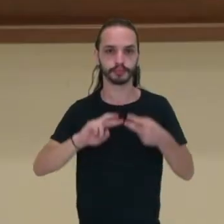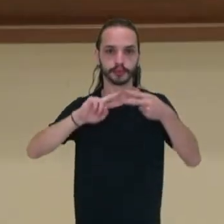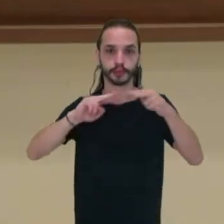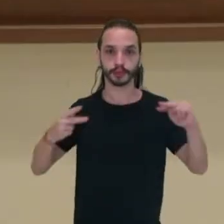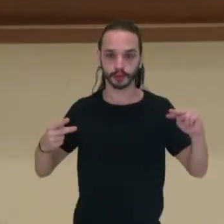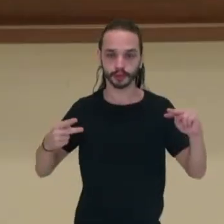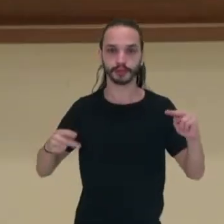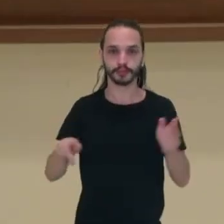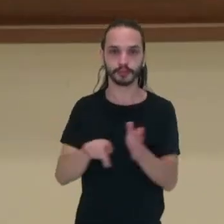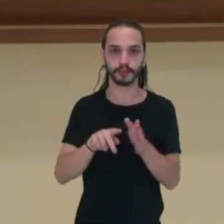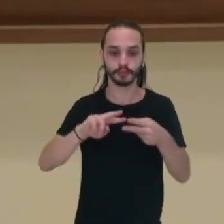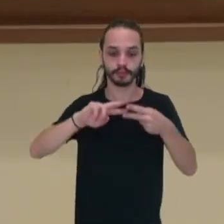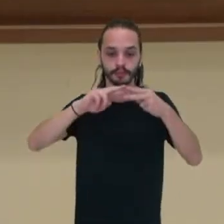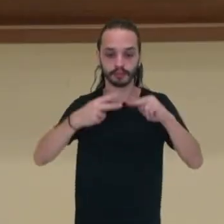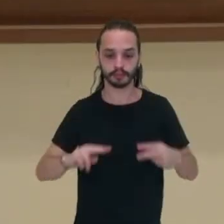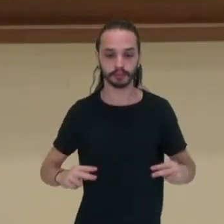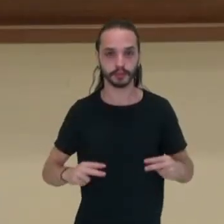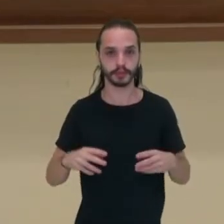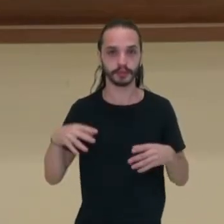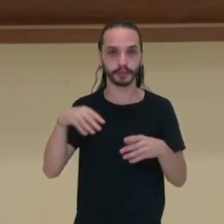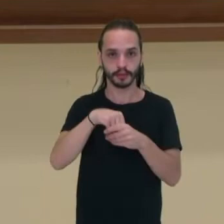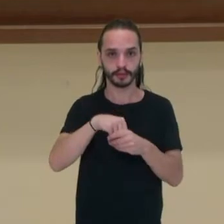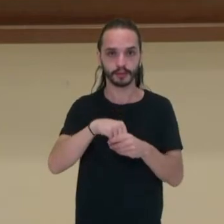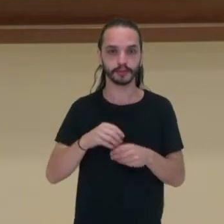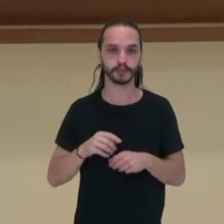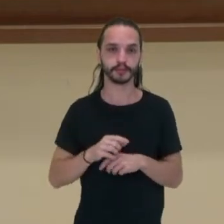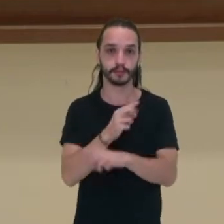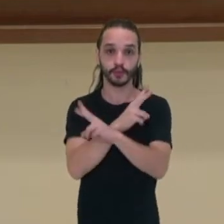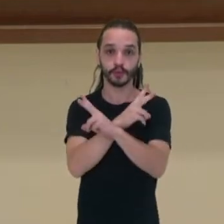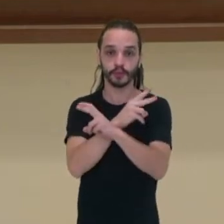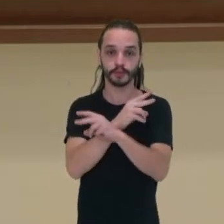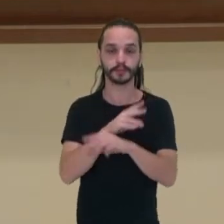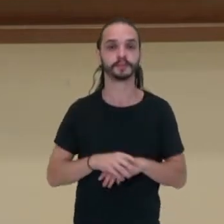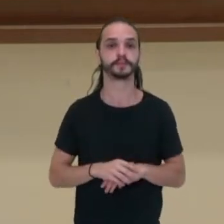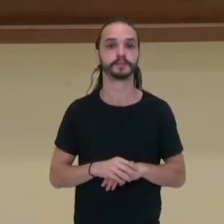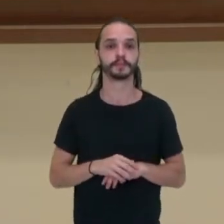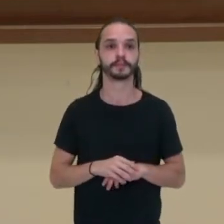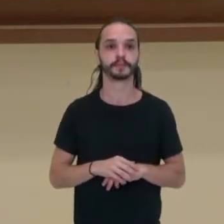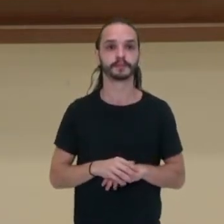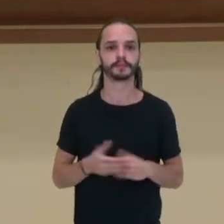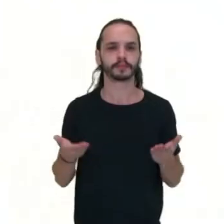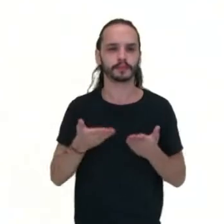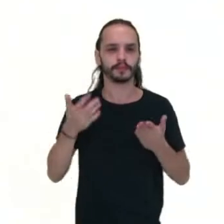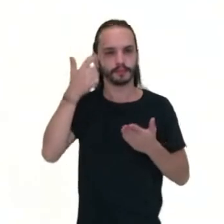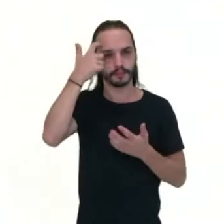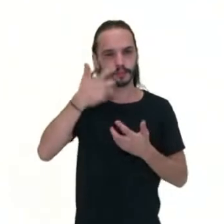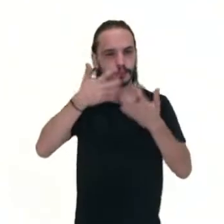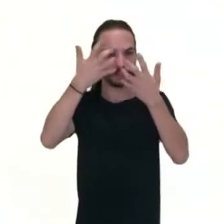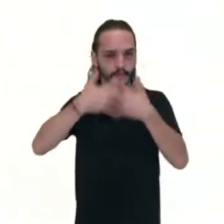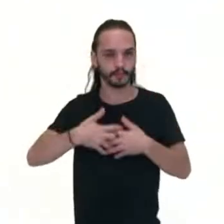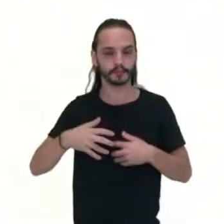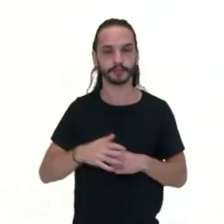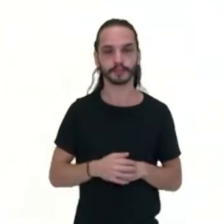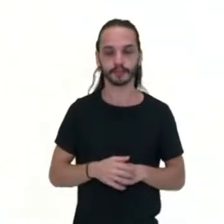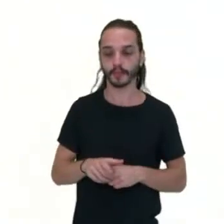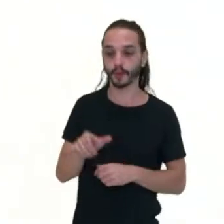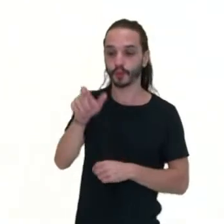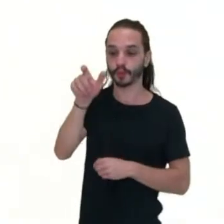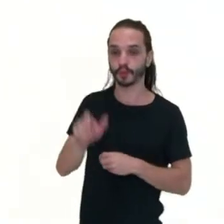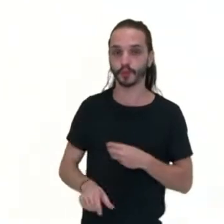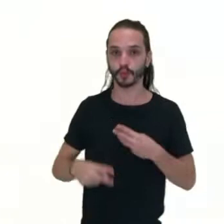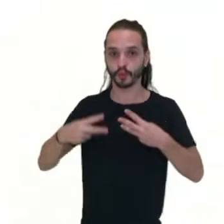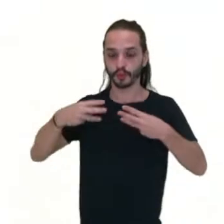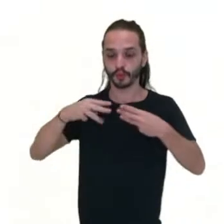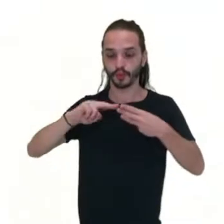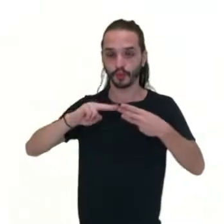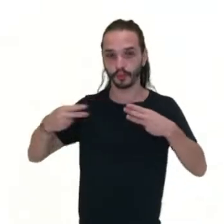recombinação dos genes que estão lá nos cromossomos. Muito bem, gente, agora vamos dar uma refletida antes aqui. Mendel, quando estudava a